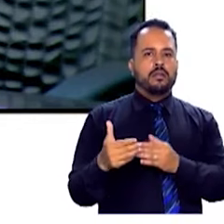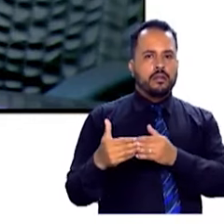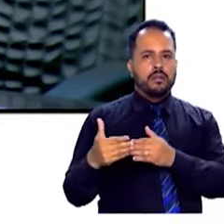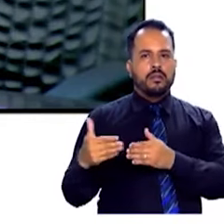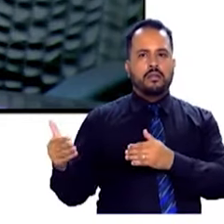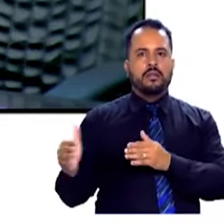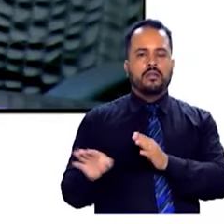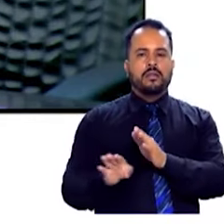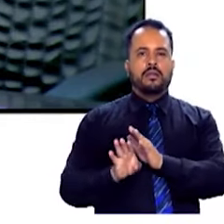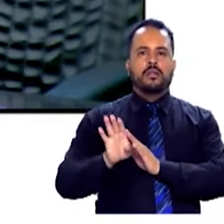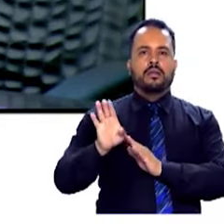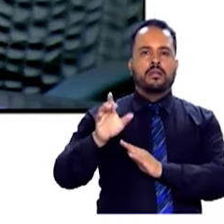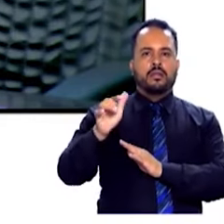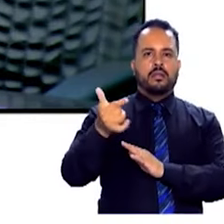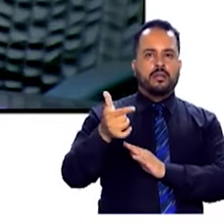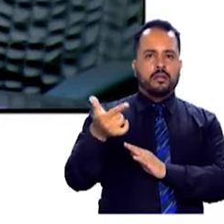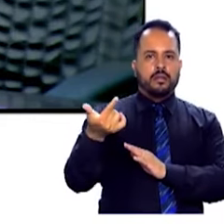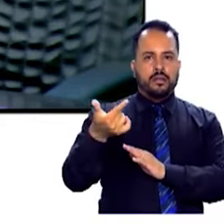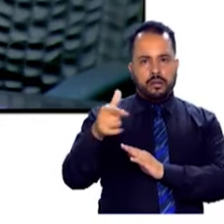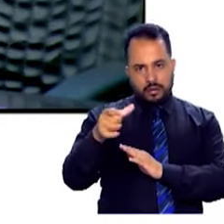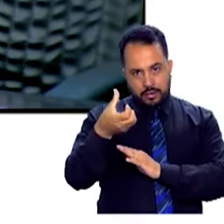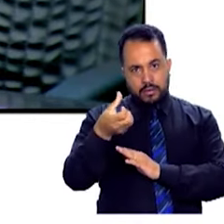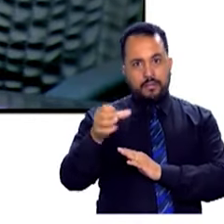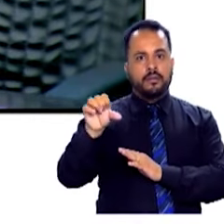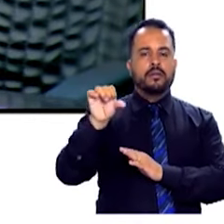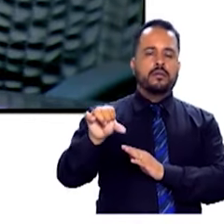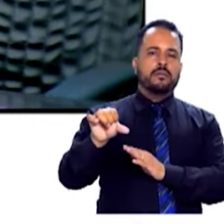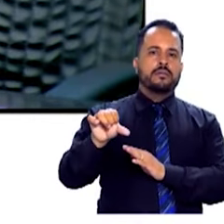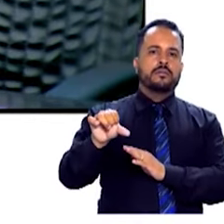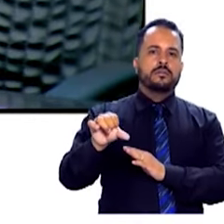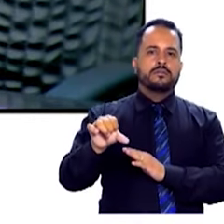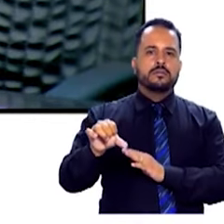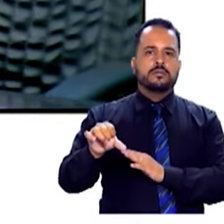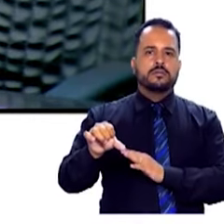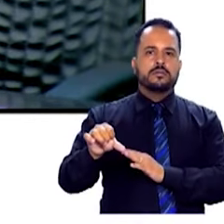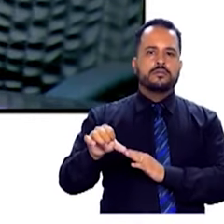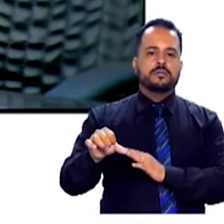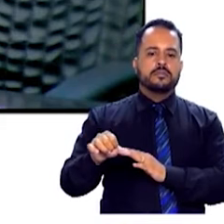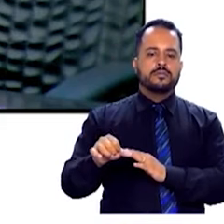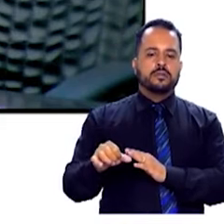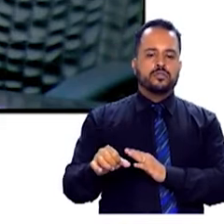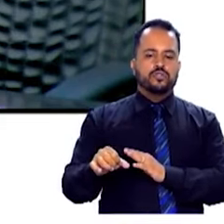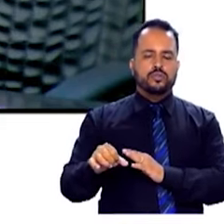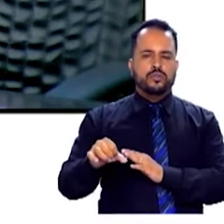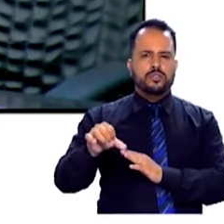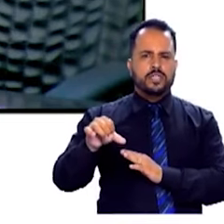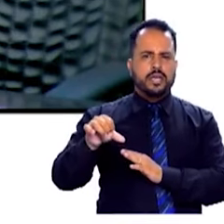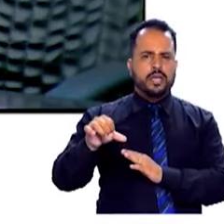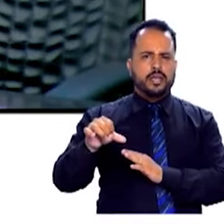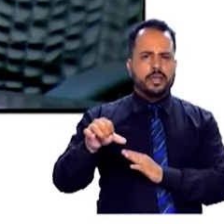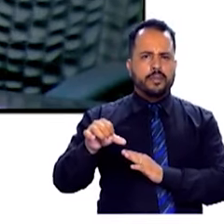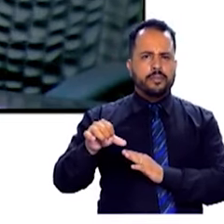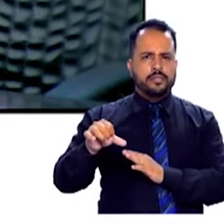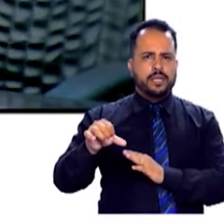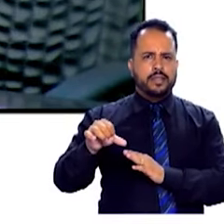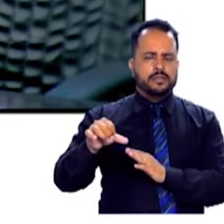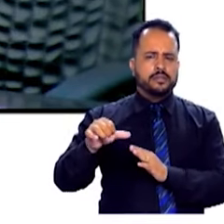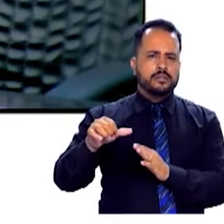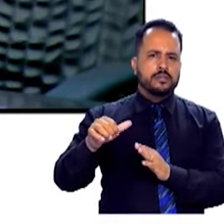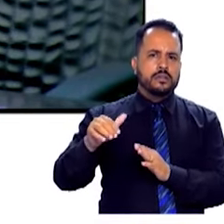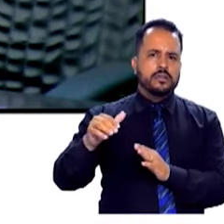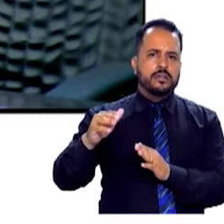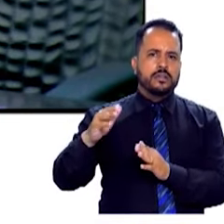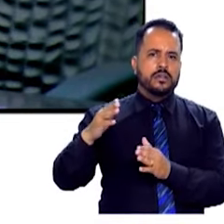de 2012 até 2019 em 2019 os números já estavam iguais aos de 2007 portanto já tinha havido um retrocesso em